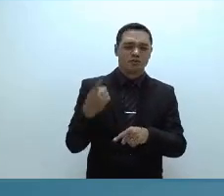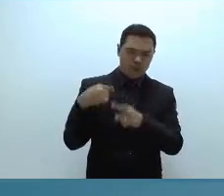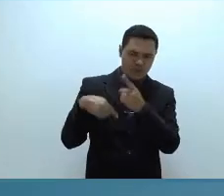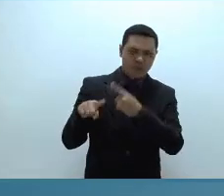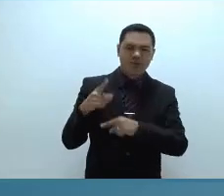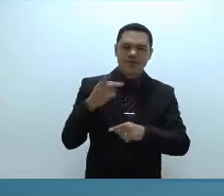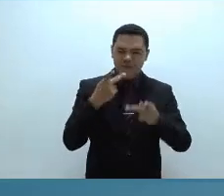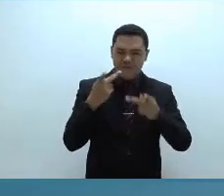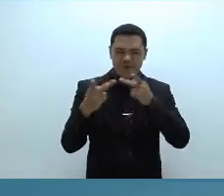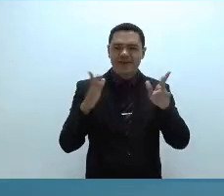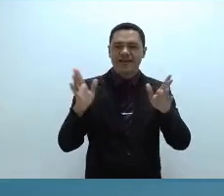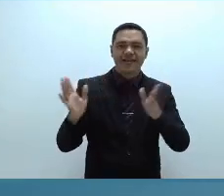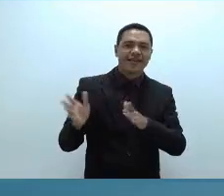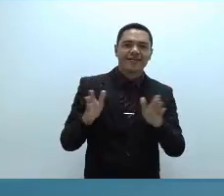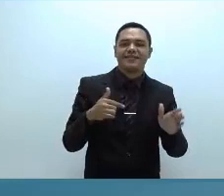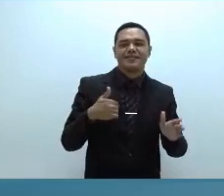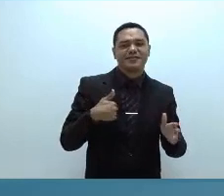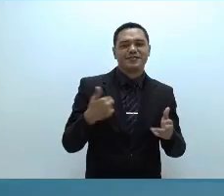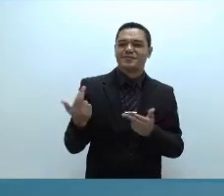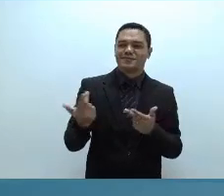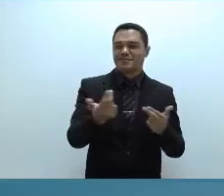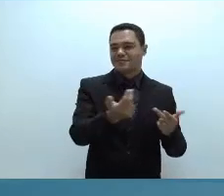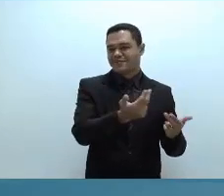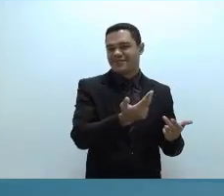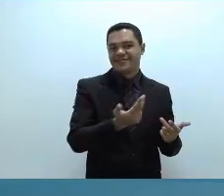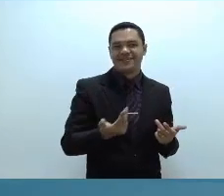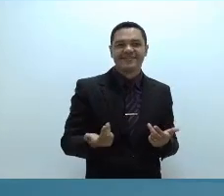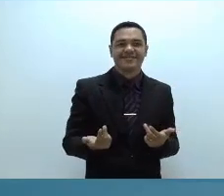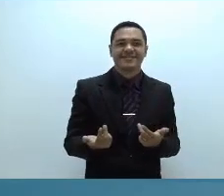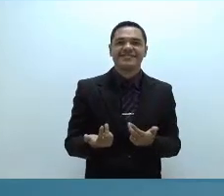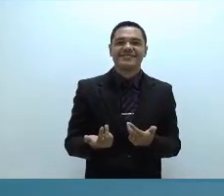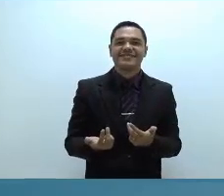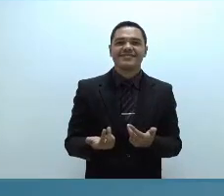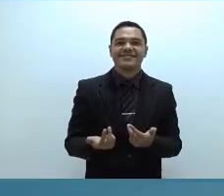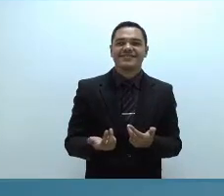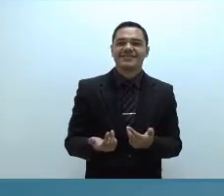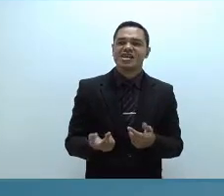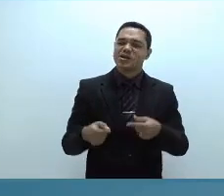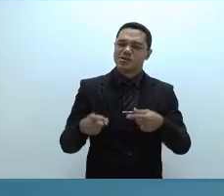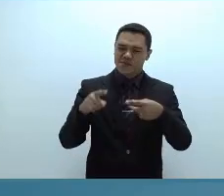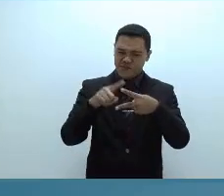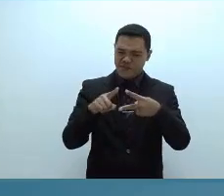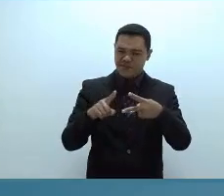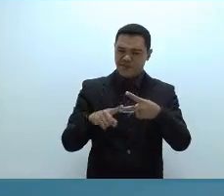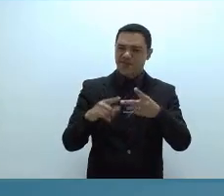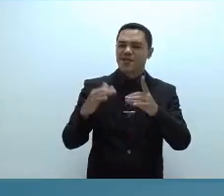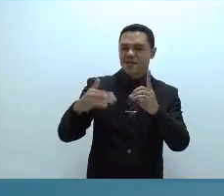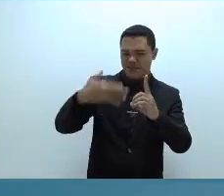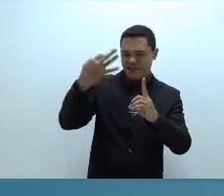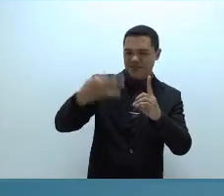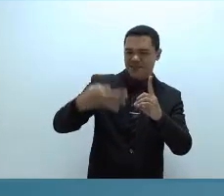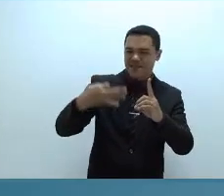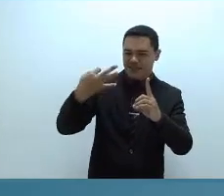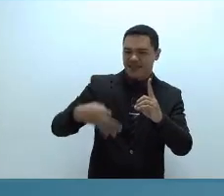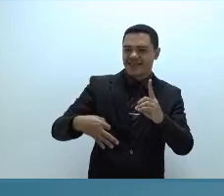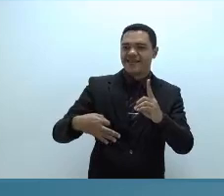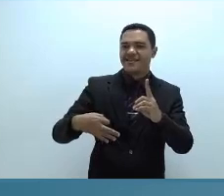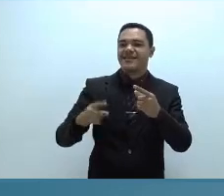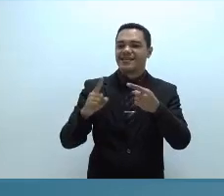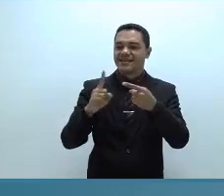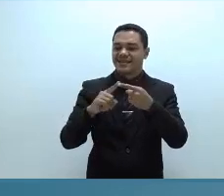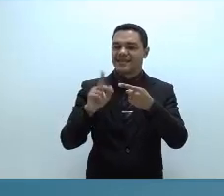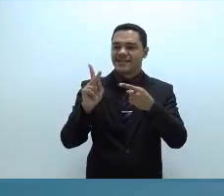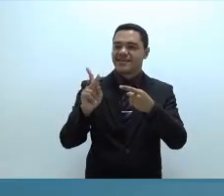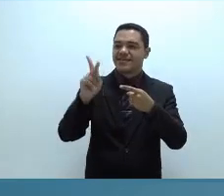Filomena, são pessoas que nós respeitamos e temos consideração muito. Então, essas datas